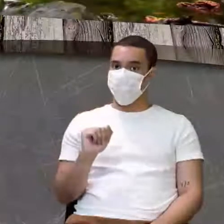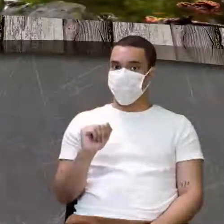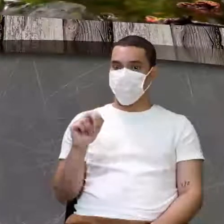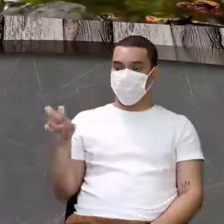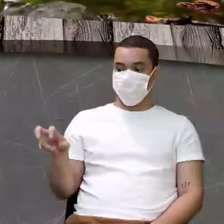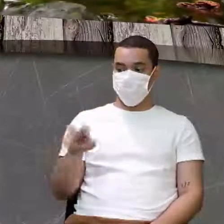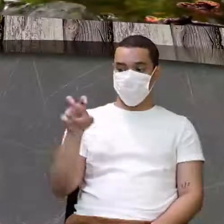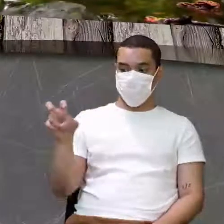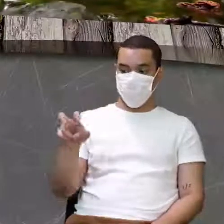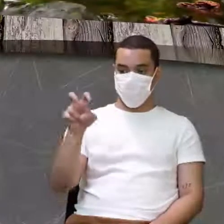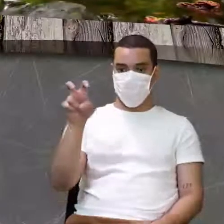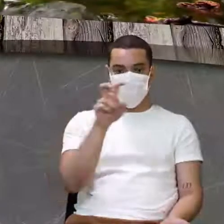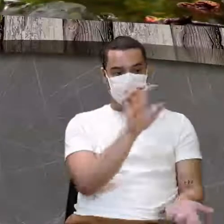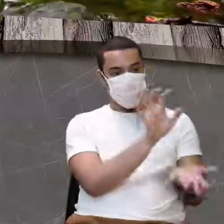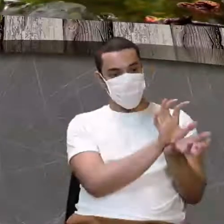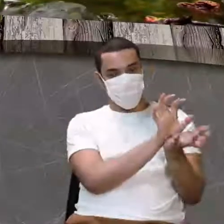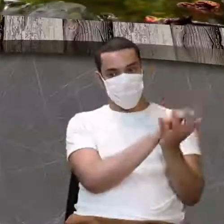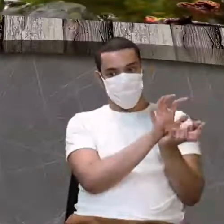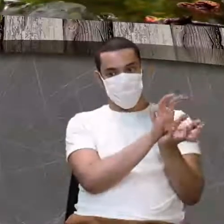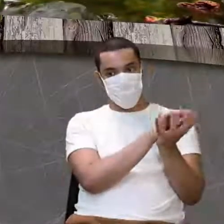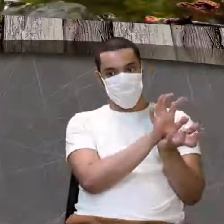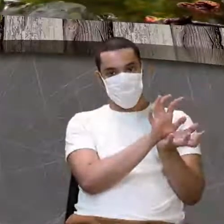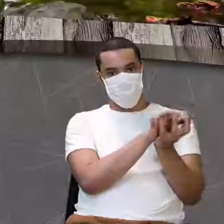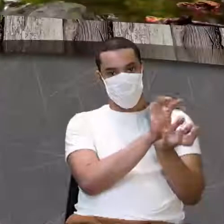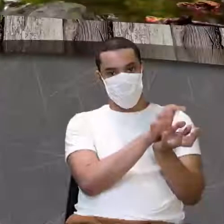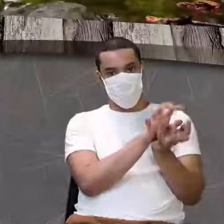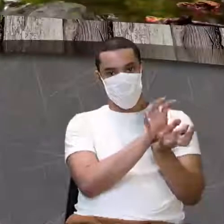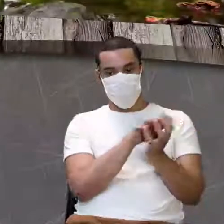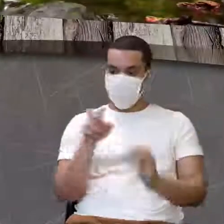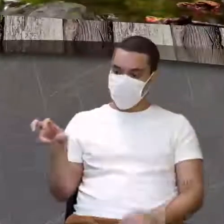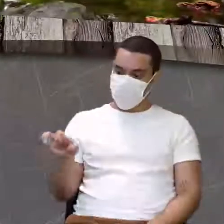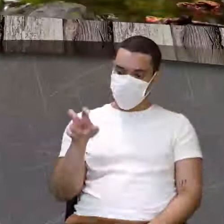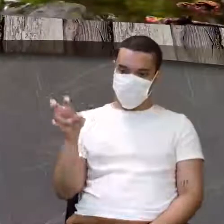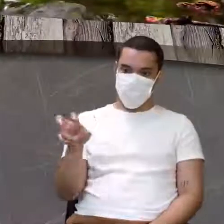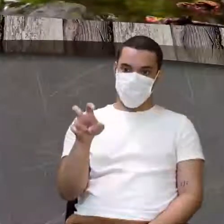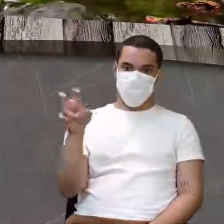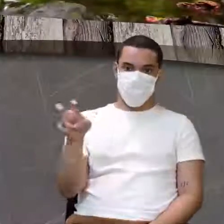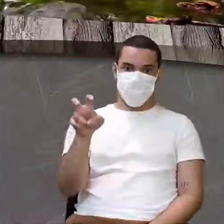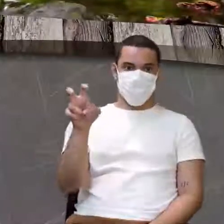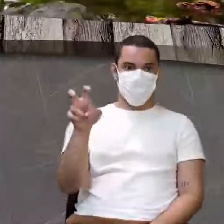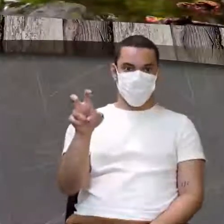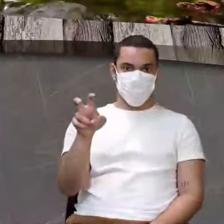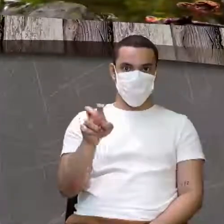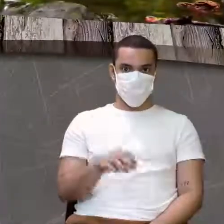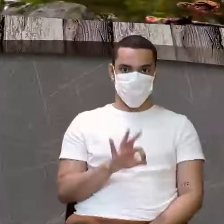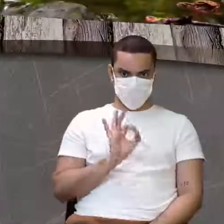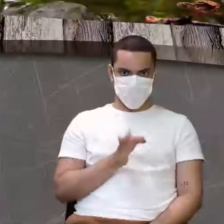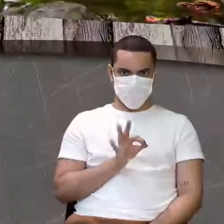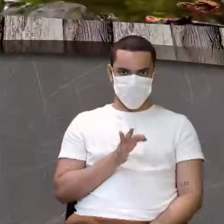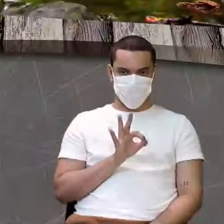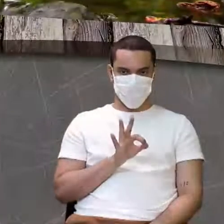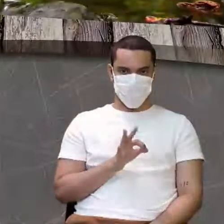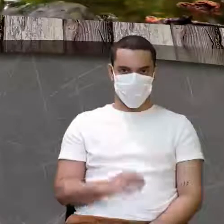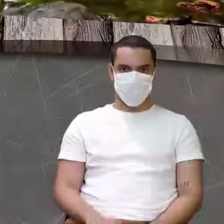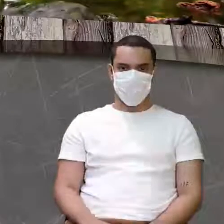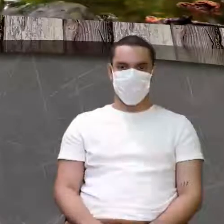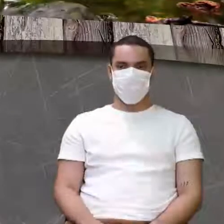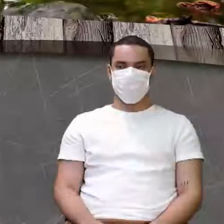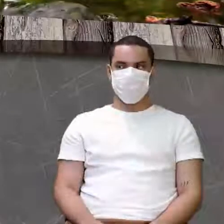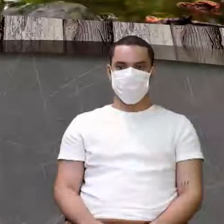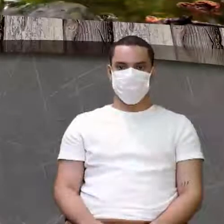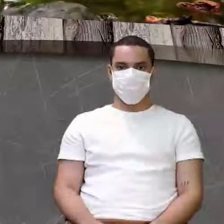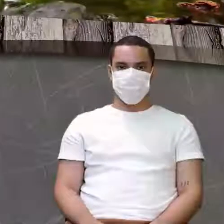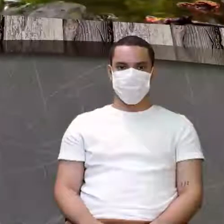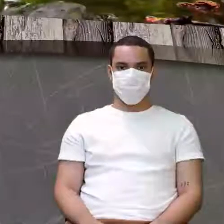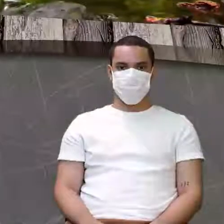ok? Derivada, mas é uma outra situação, a ausência delas. Certinho?